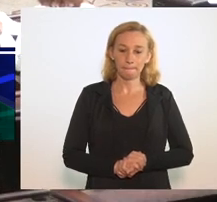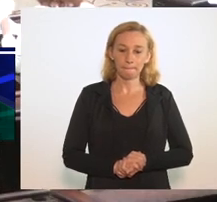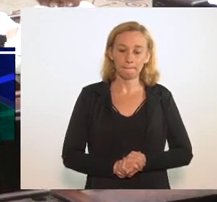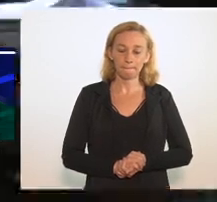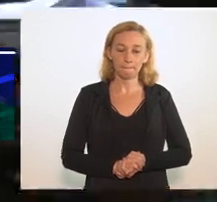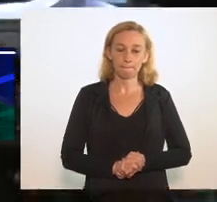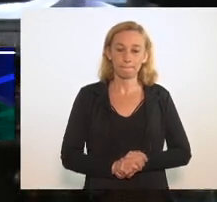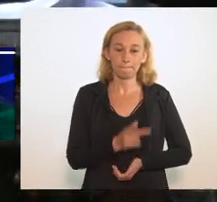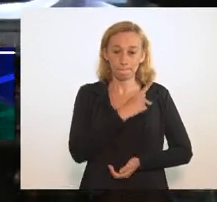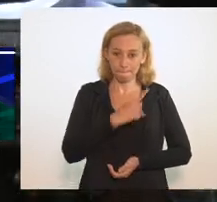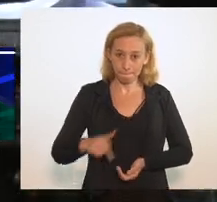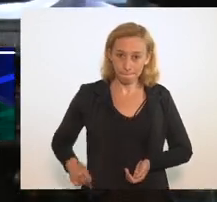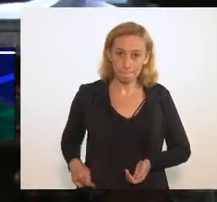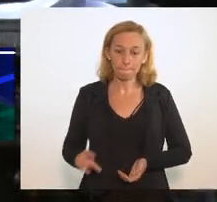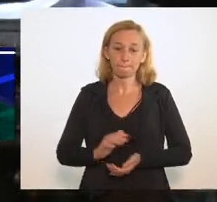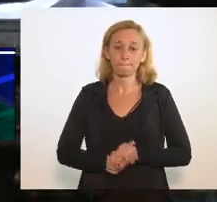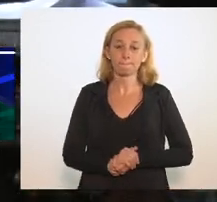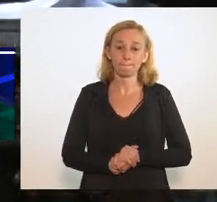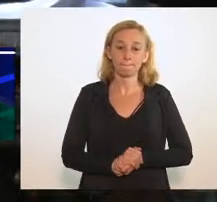A presidência